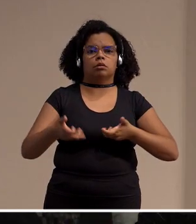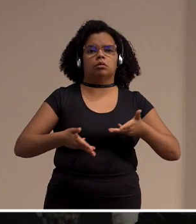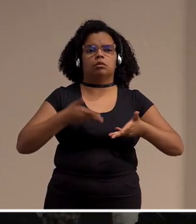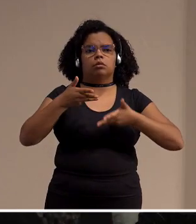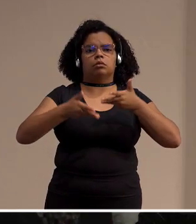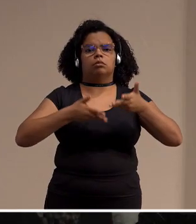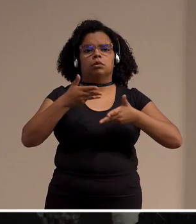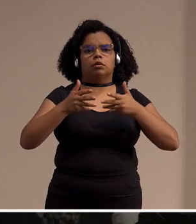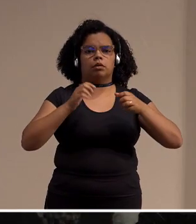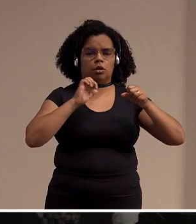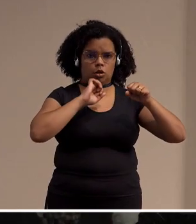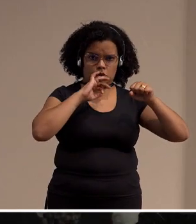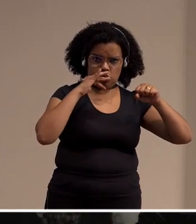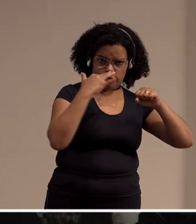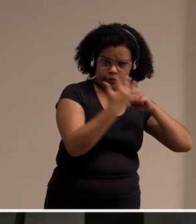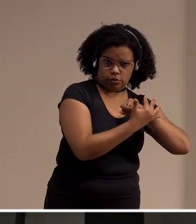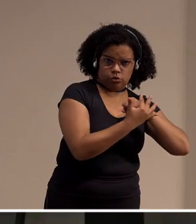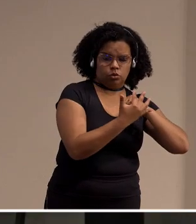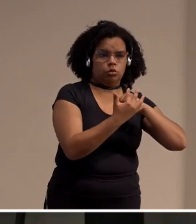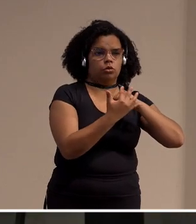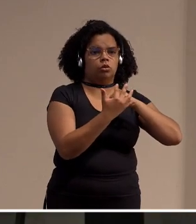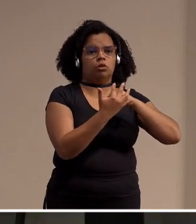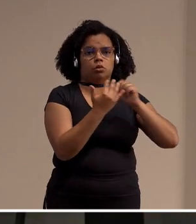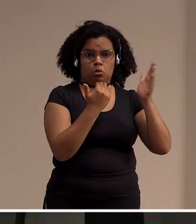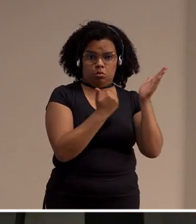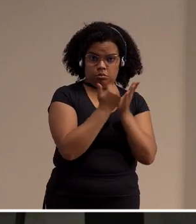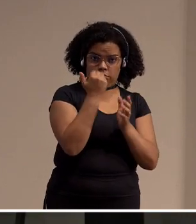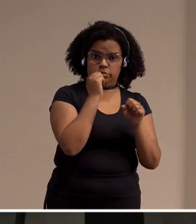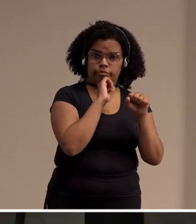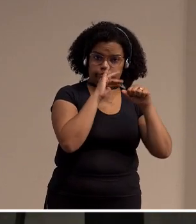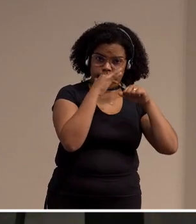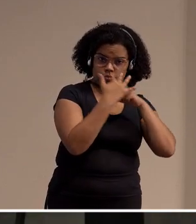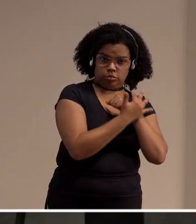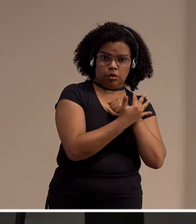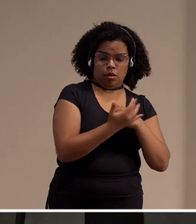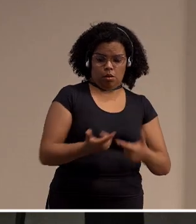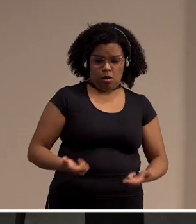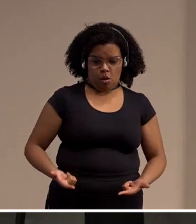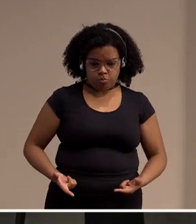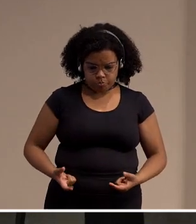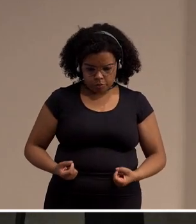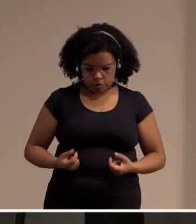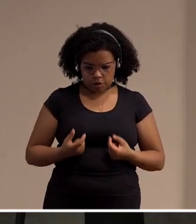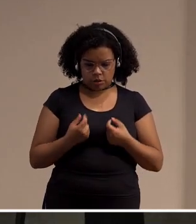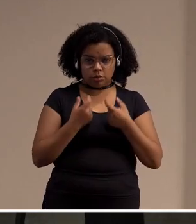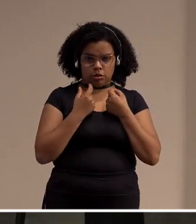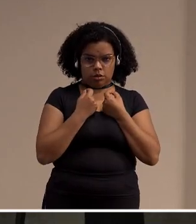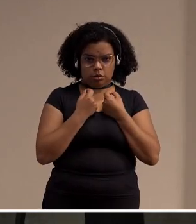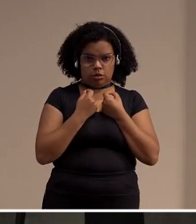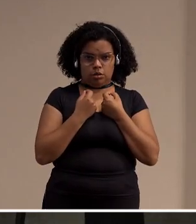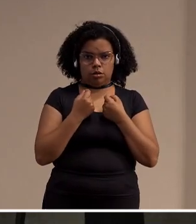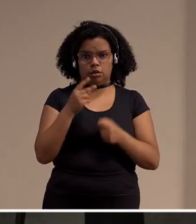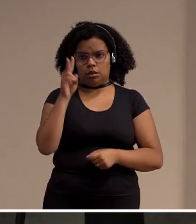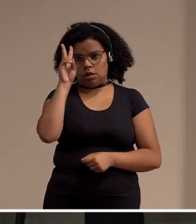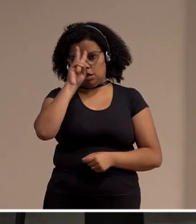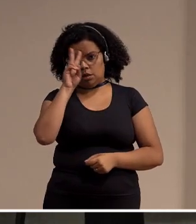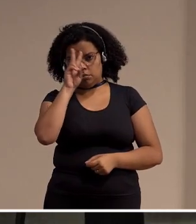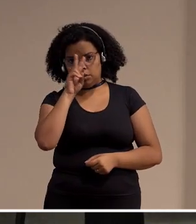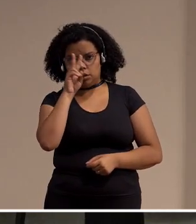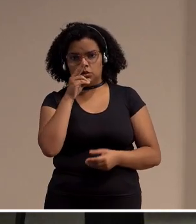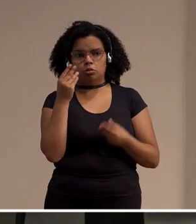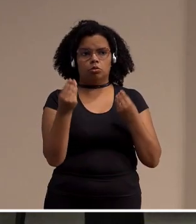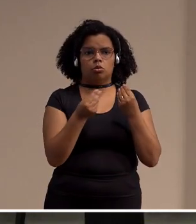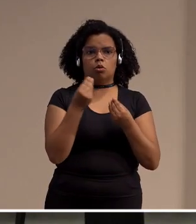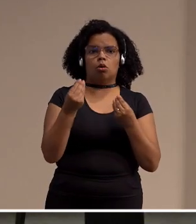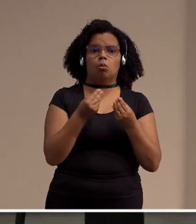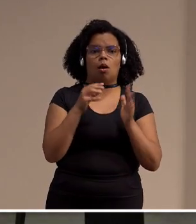chamar a Covid, quando começou a pandemia, do câncer hétero, lembrando como a AIDS foi nos